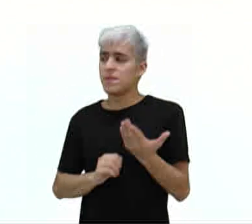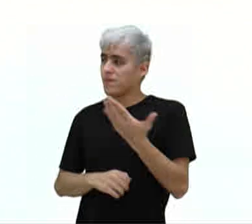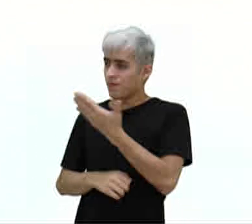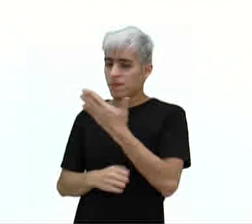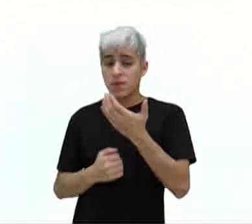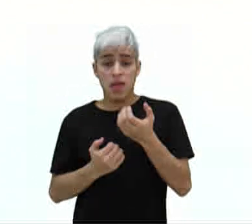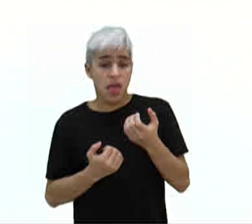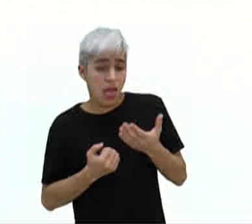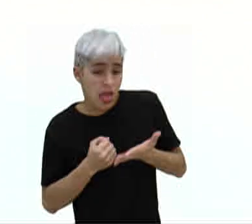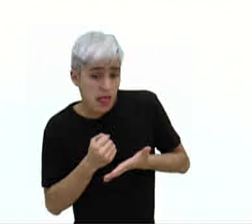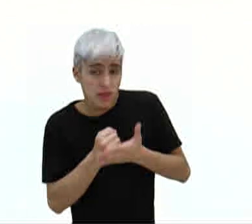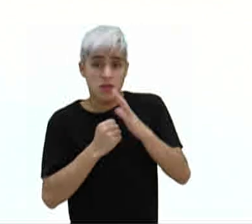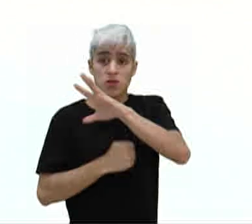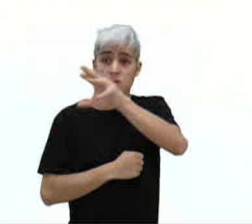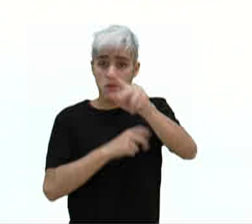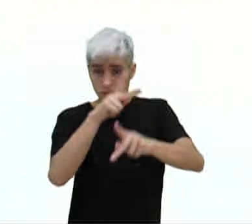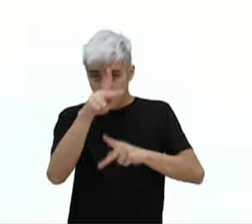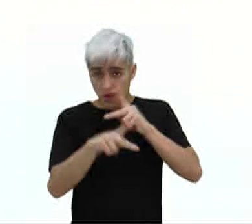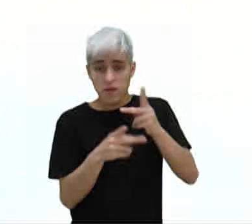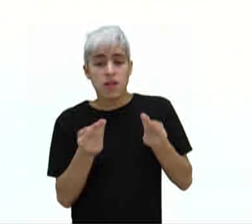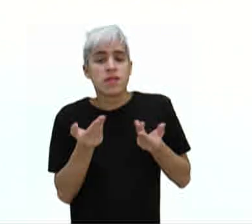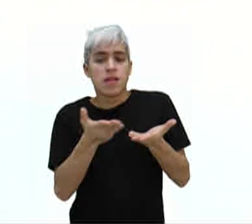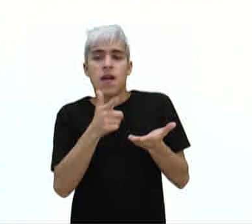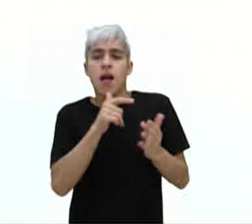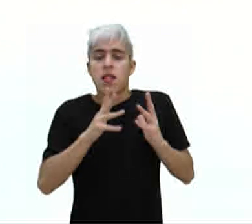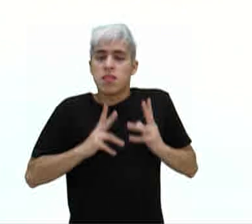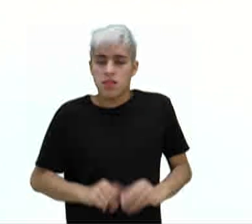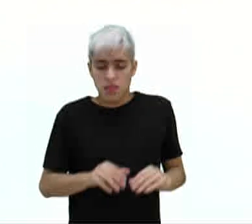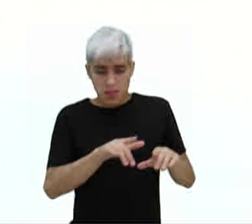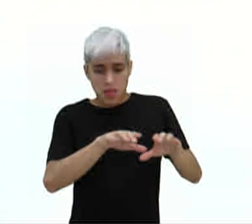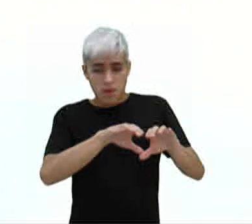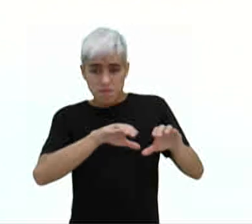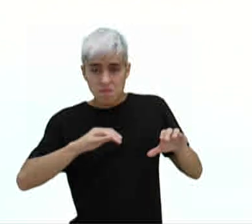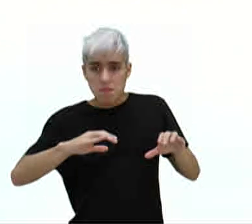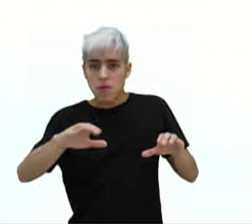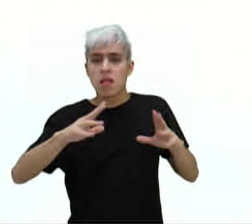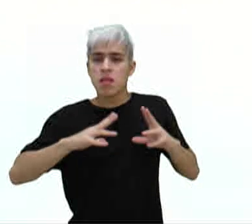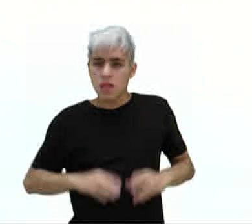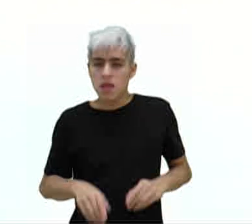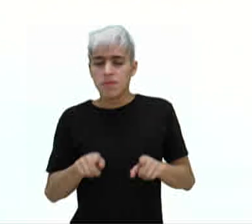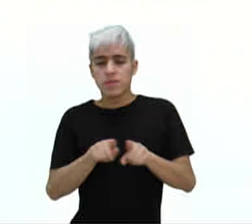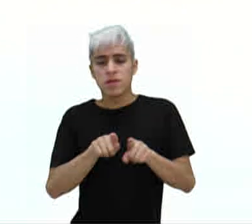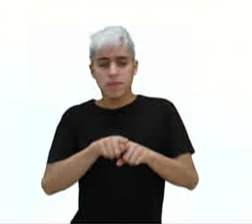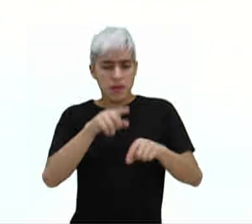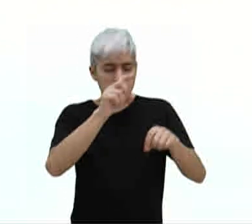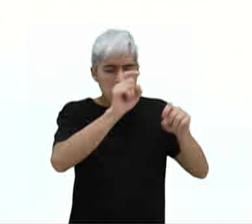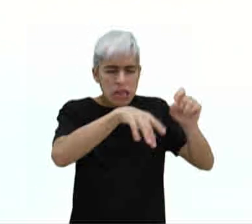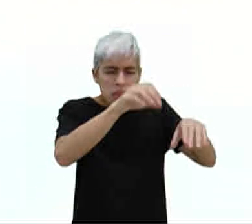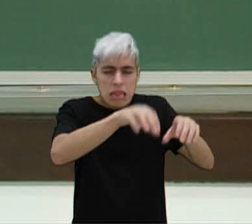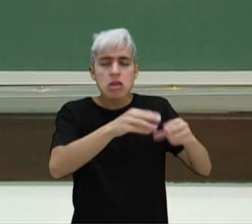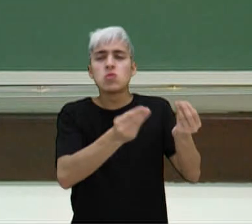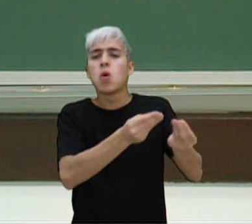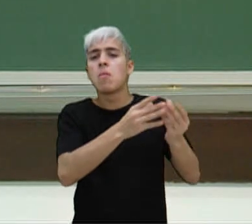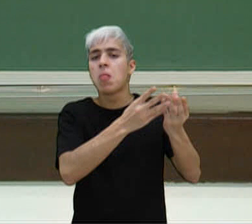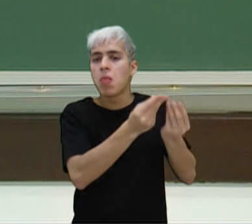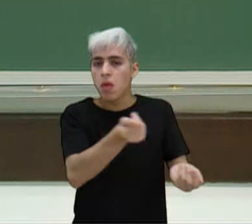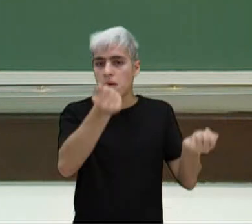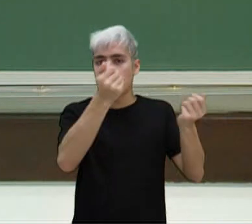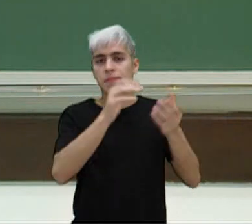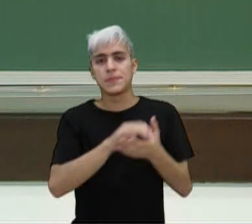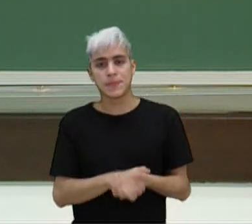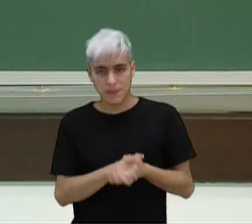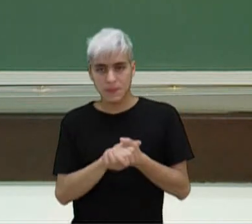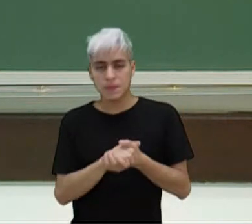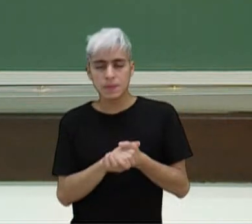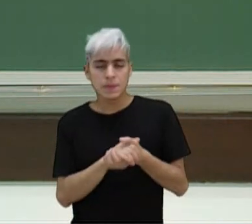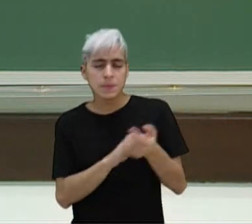toda a população por meio de água tratada, rede de esgoto sanitário e destinação de resíduos. Então veja, um dos